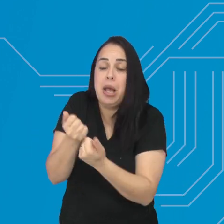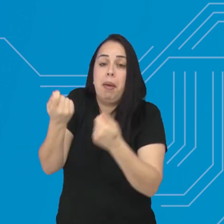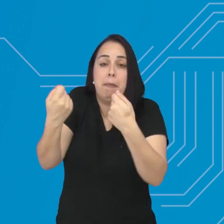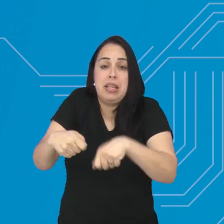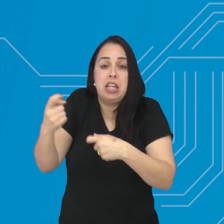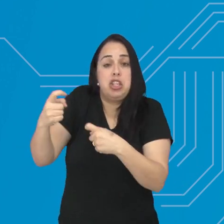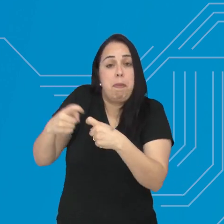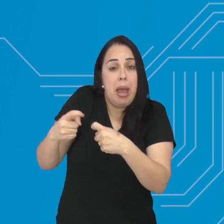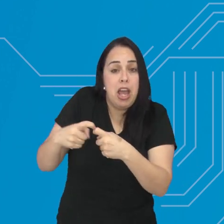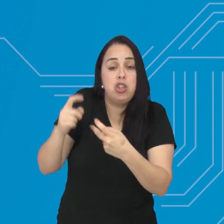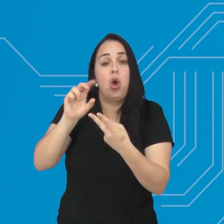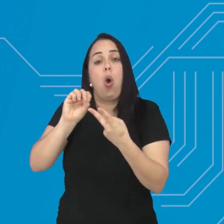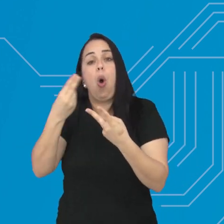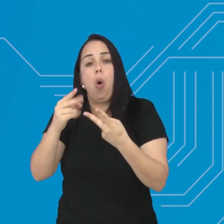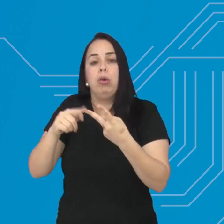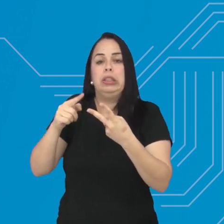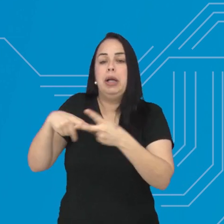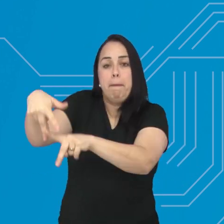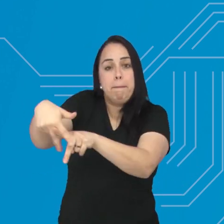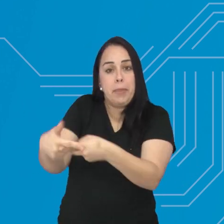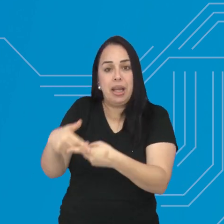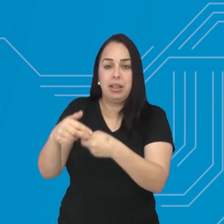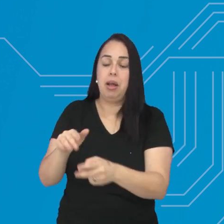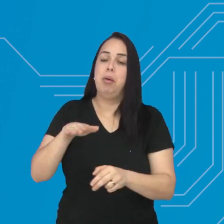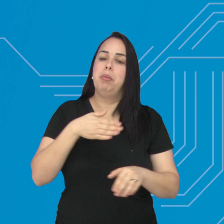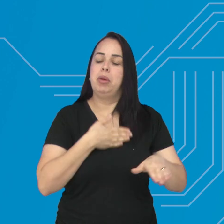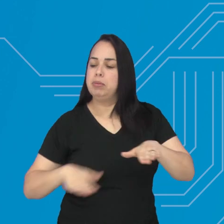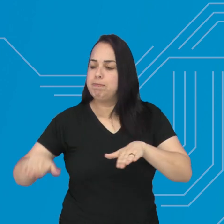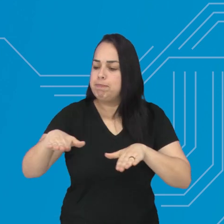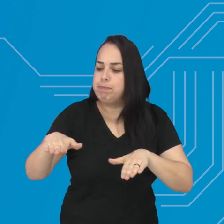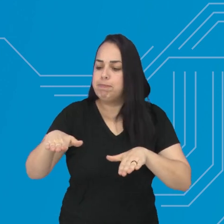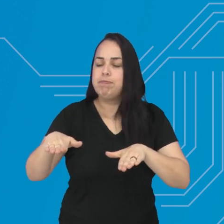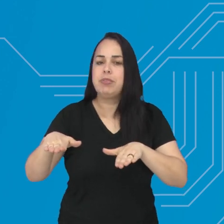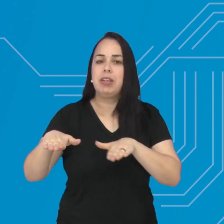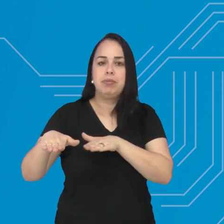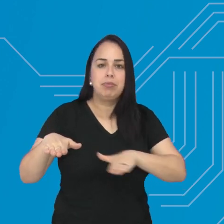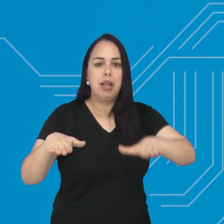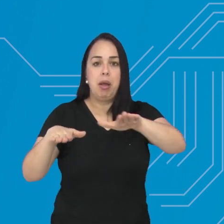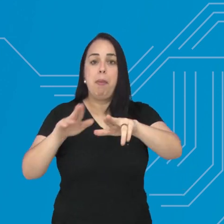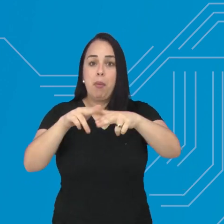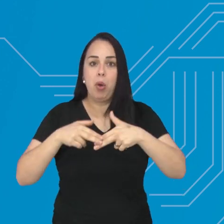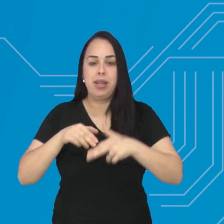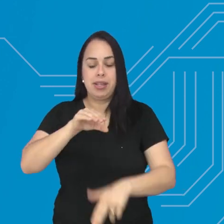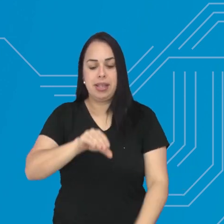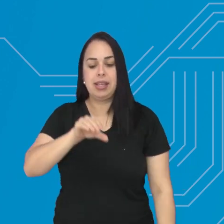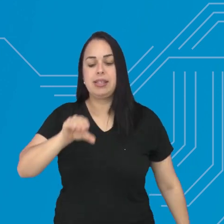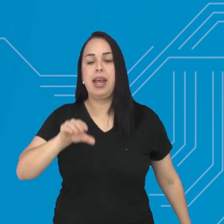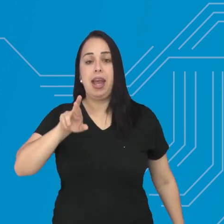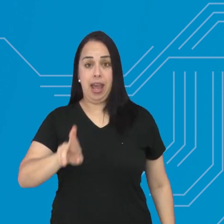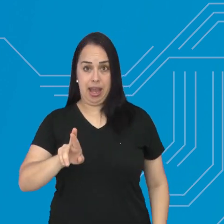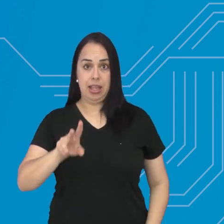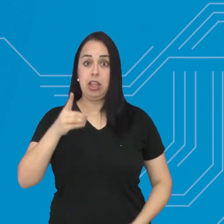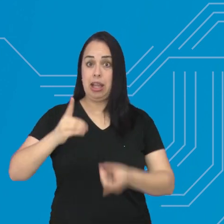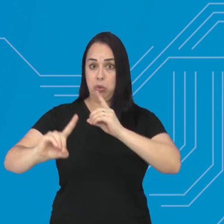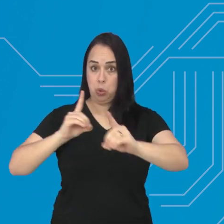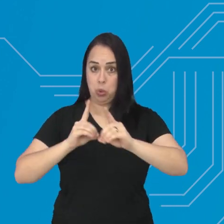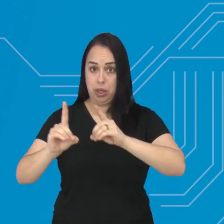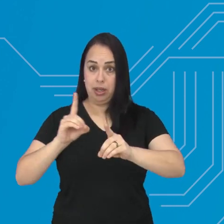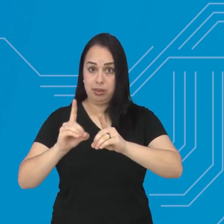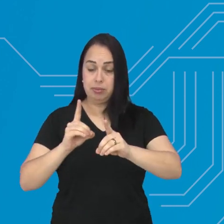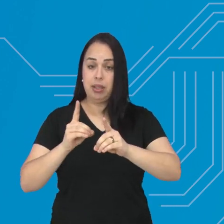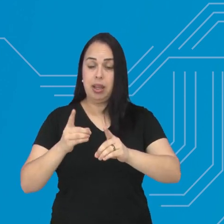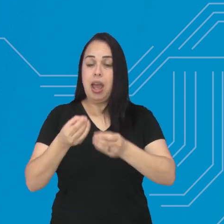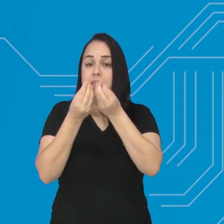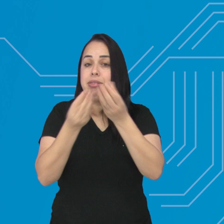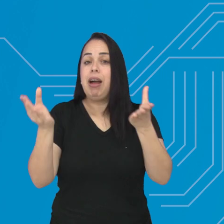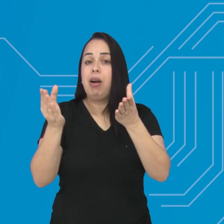equipe de apoio como guincho e mecânico. Para ampliar a segurança desses profissionais, a CCR Nova Dutra lançou a campanha